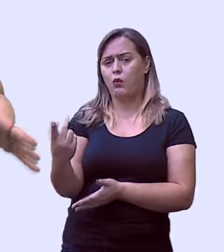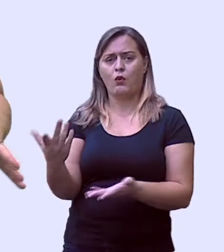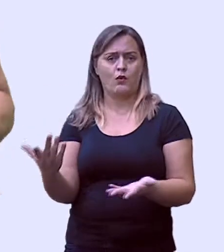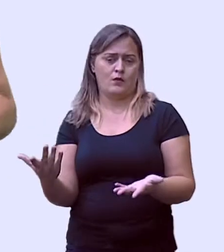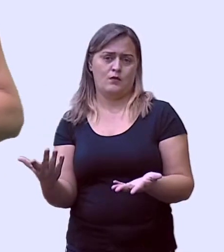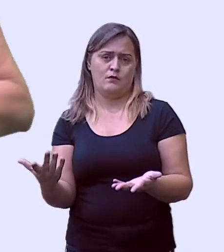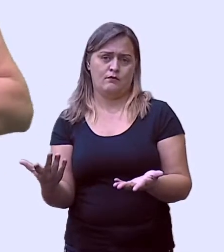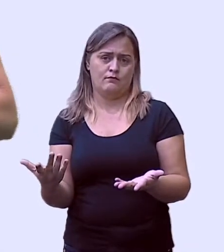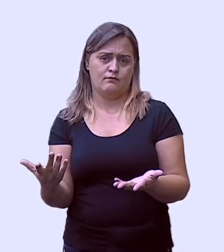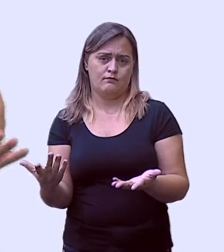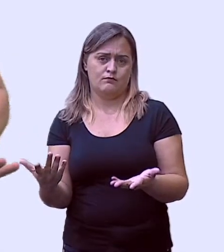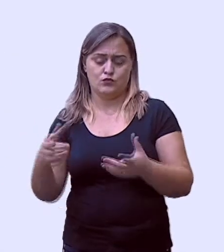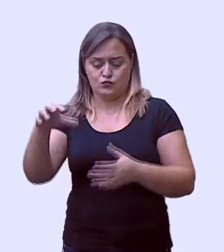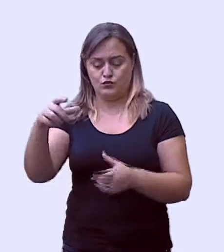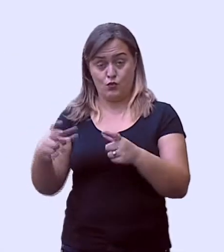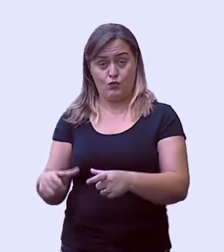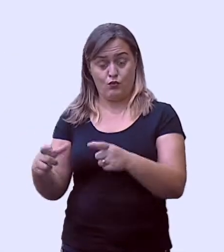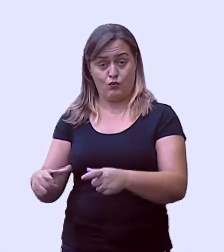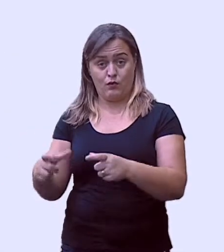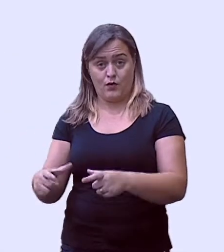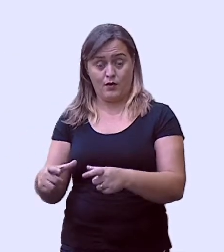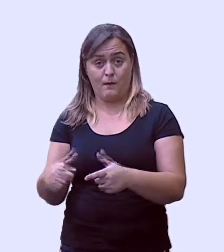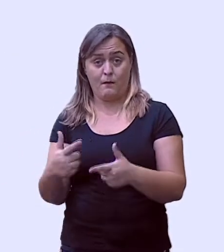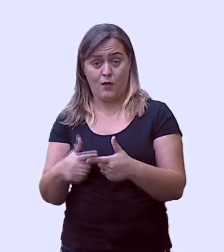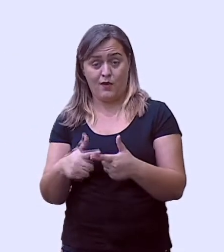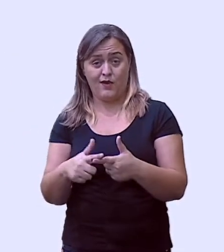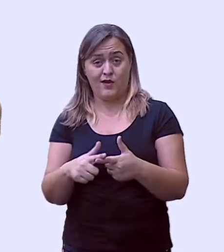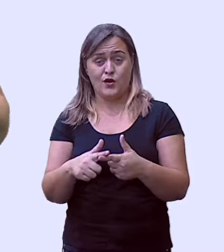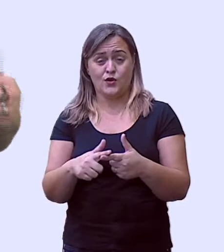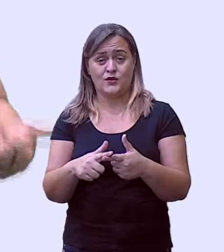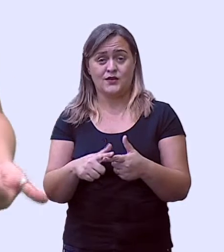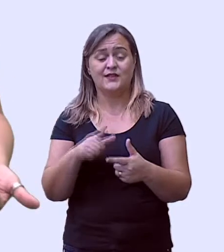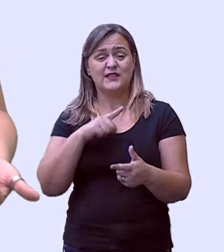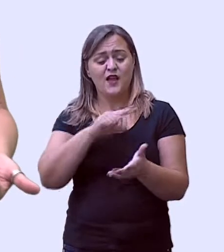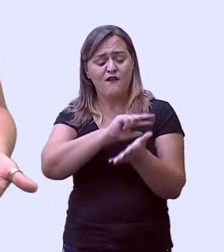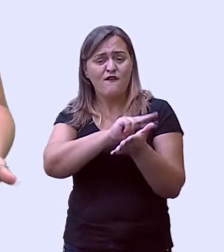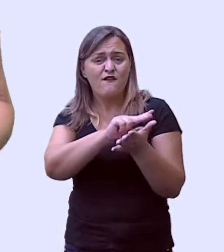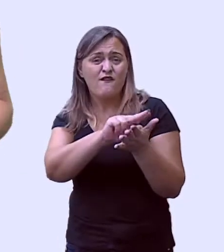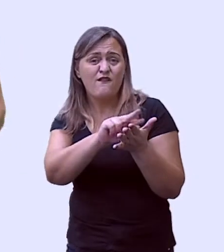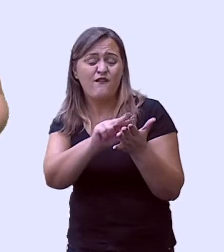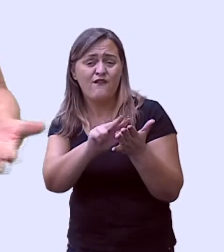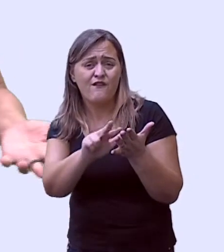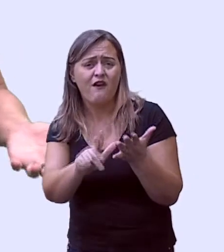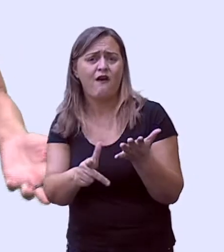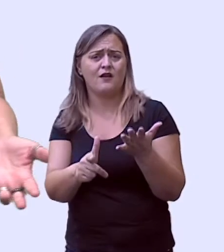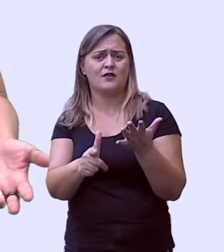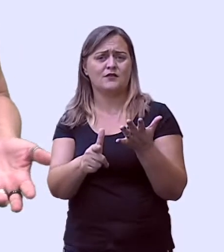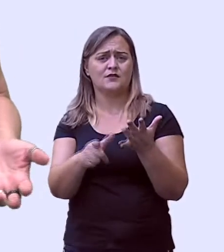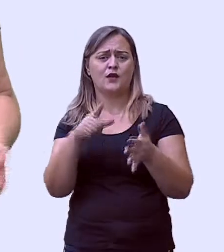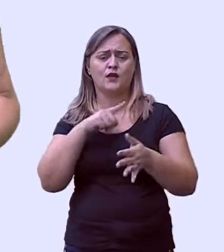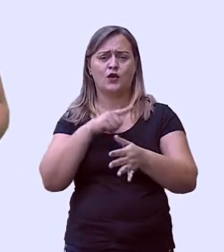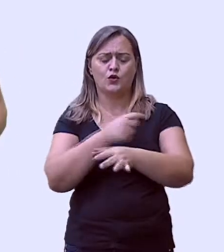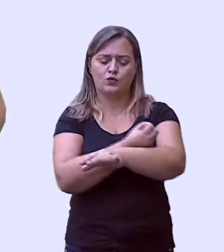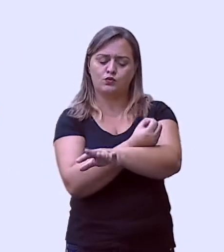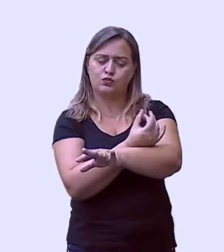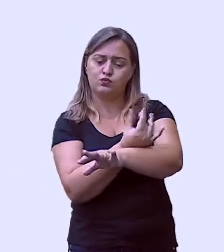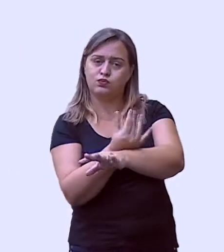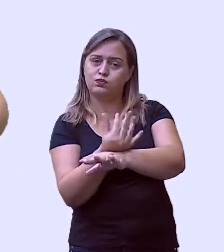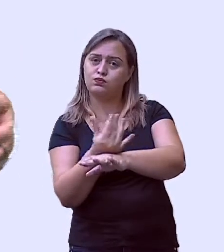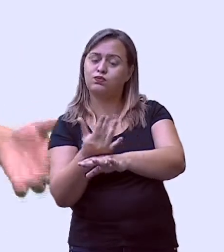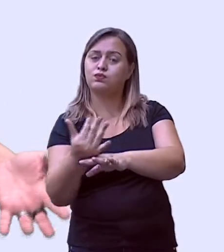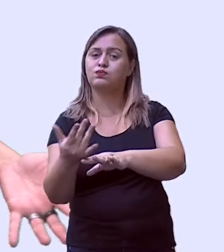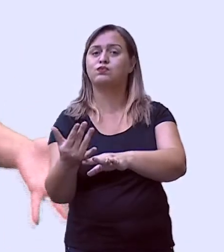A vegetação é bastante diversificada. Elas variam de forma campestre, como os campos limpos, a formação